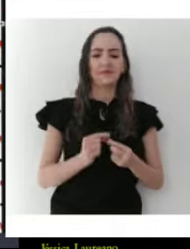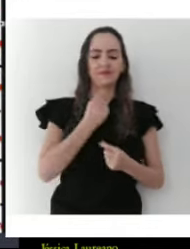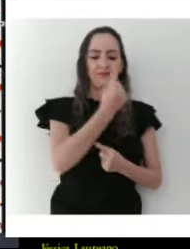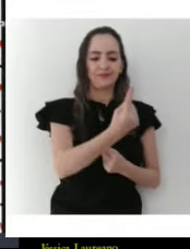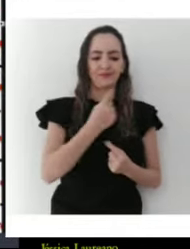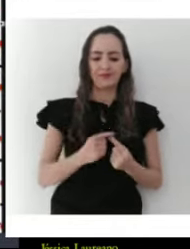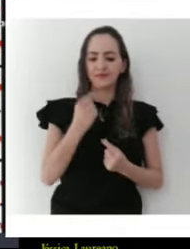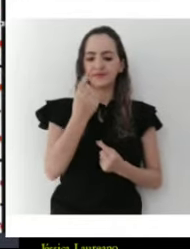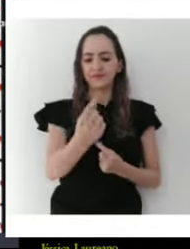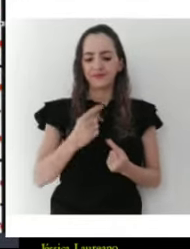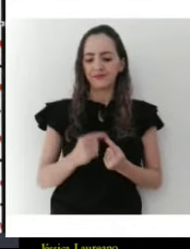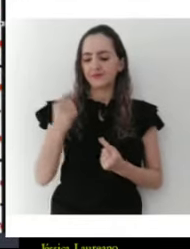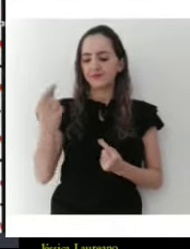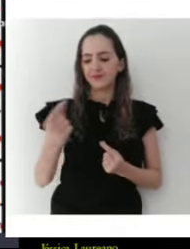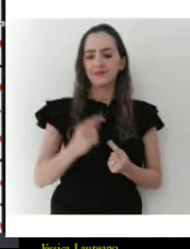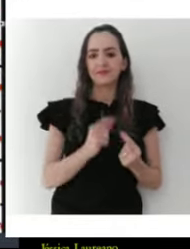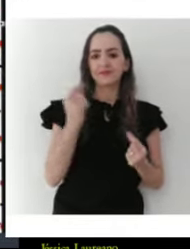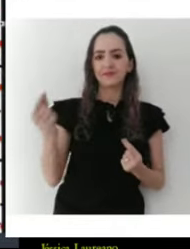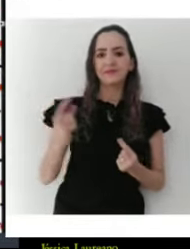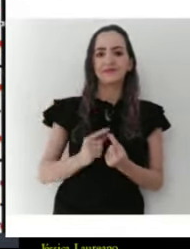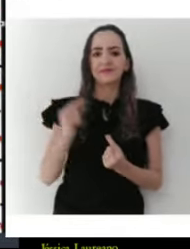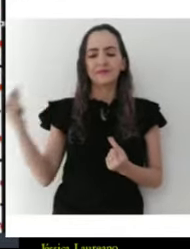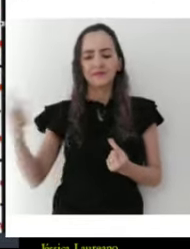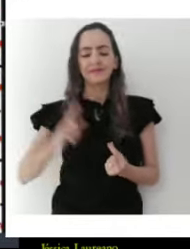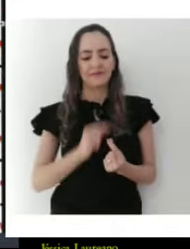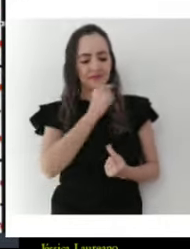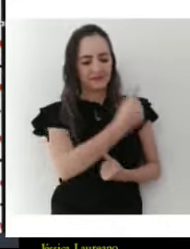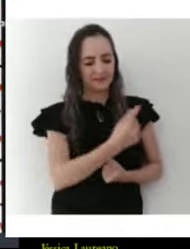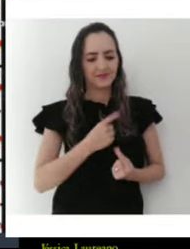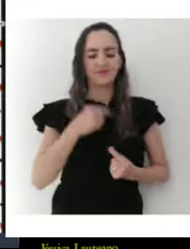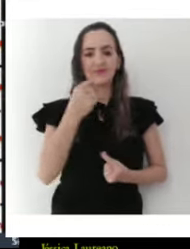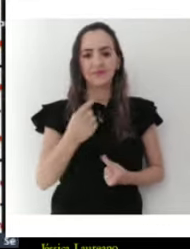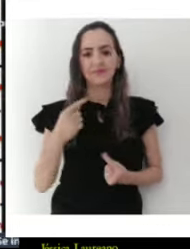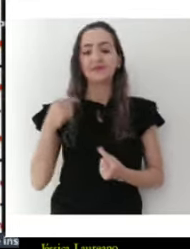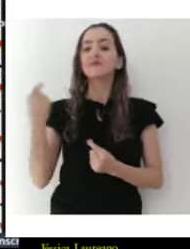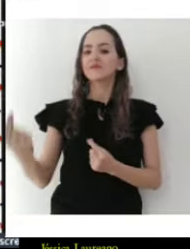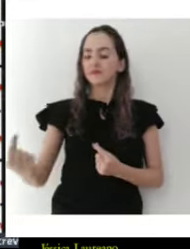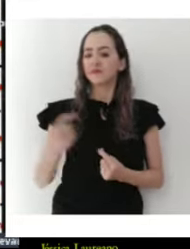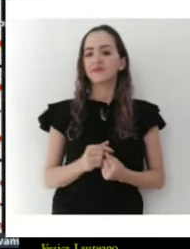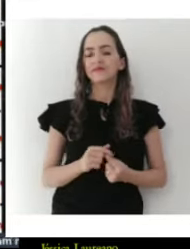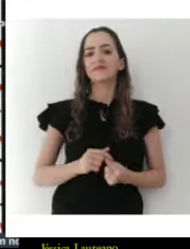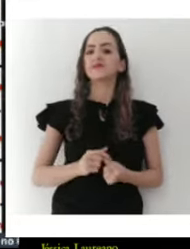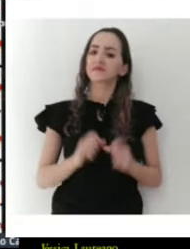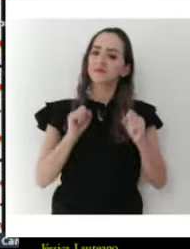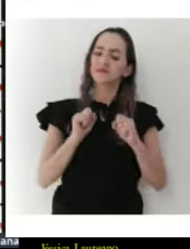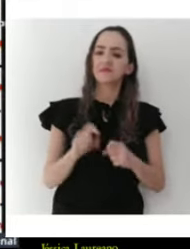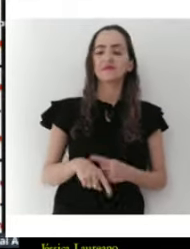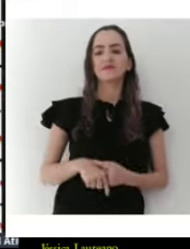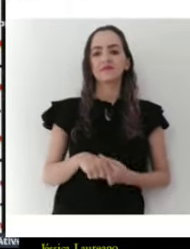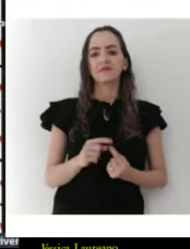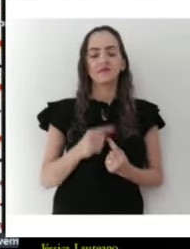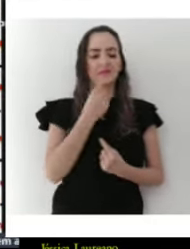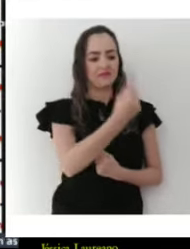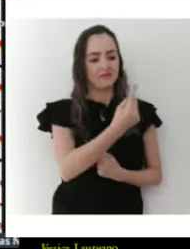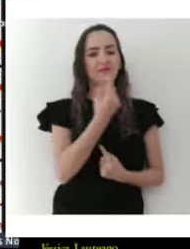30 lápis e eu tenho que distribuir isso entre pessoas, é a noção de distribuição. Então, eu posso dar um lápis a um, outro